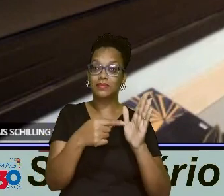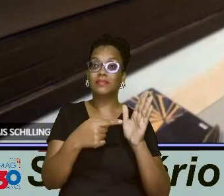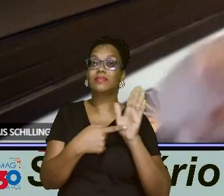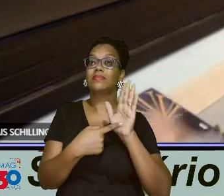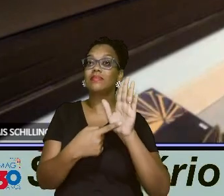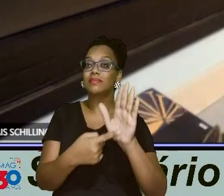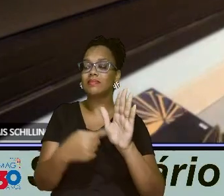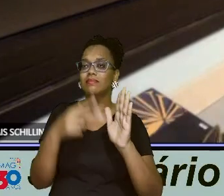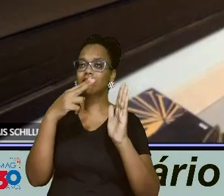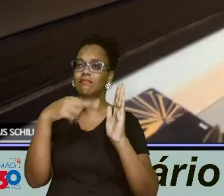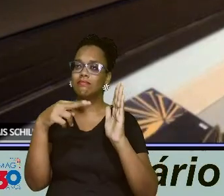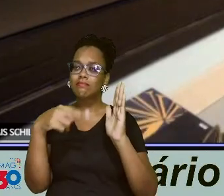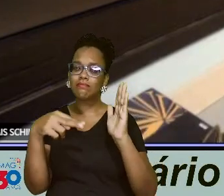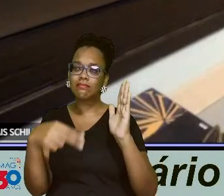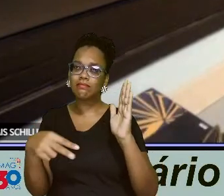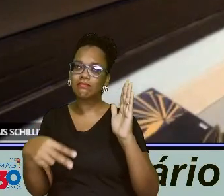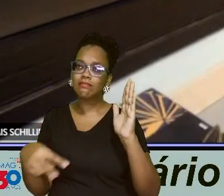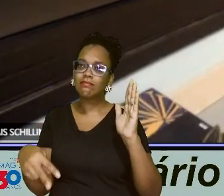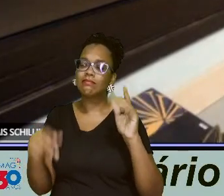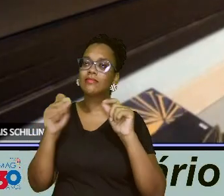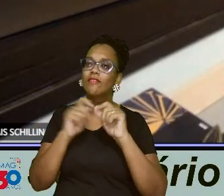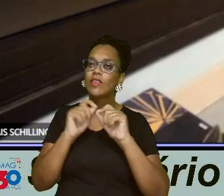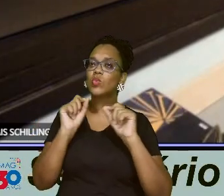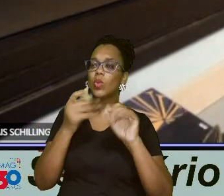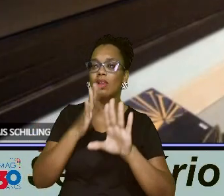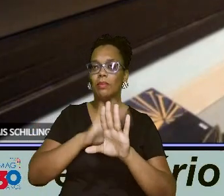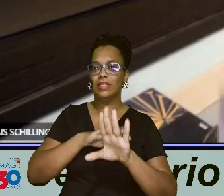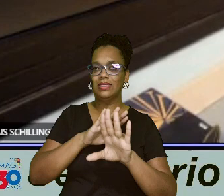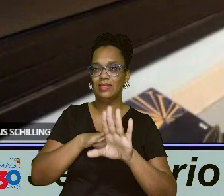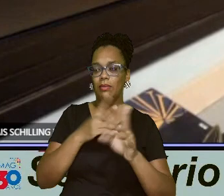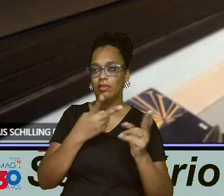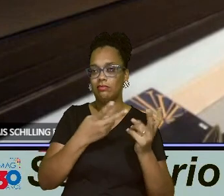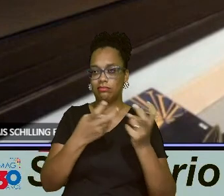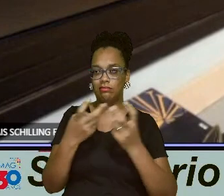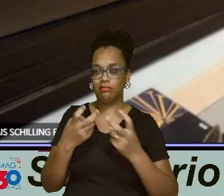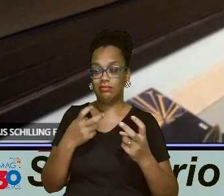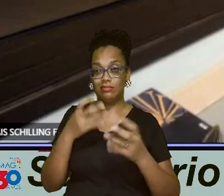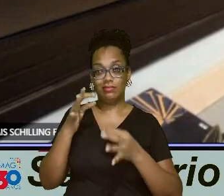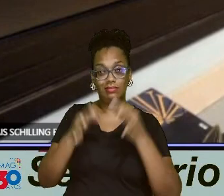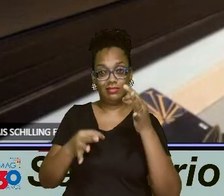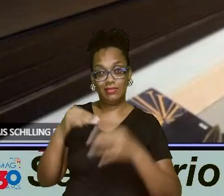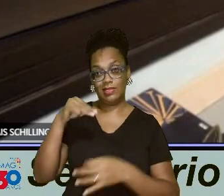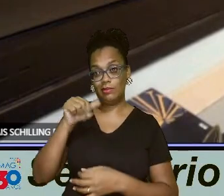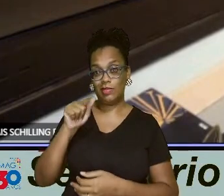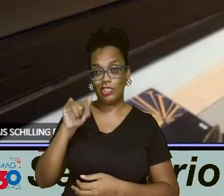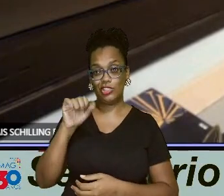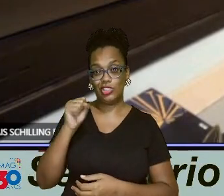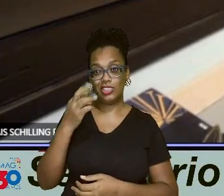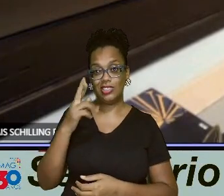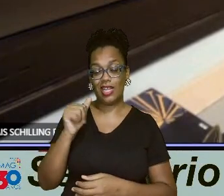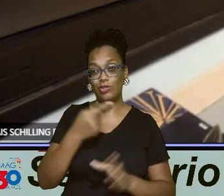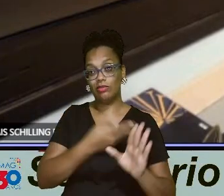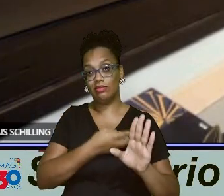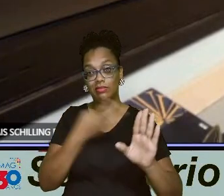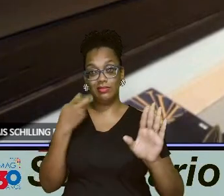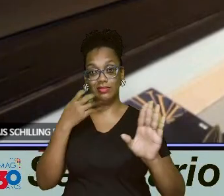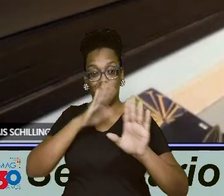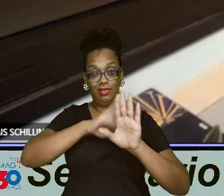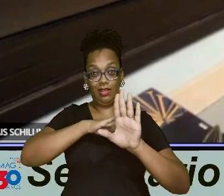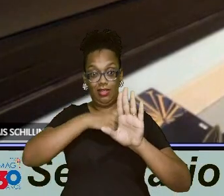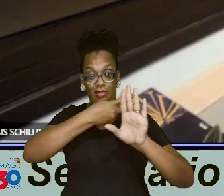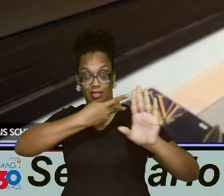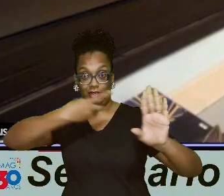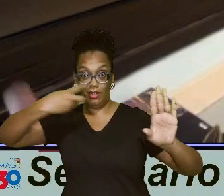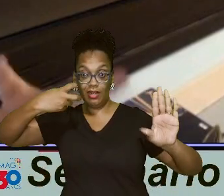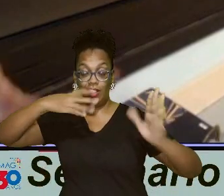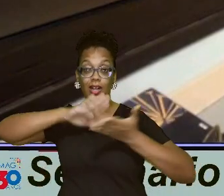a leitura que se obteve fazer daquele precedente. Os magistrados retiraram daquele precedente a interpretação de que